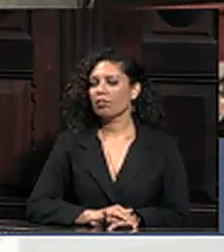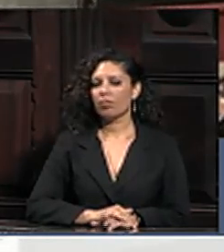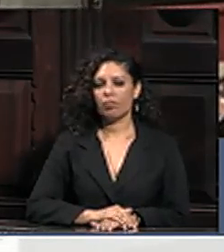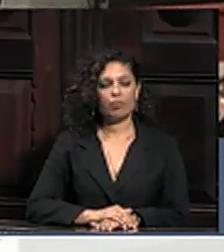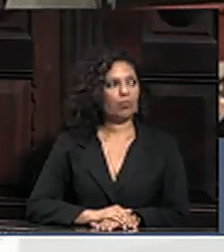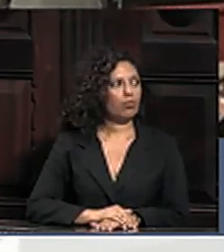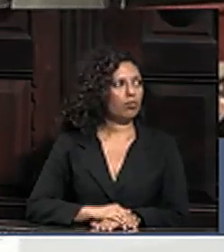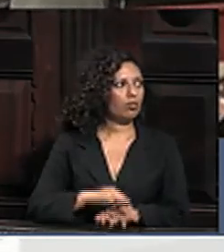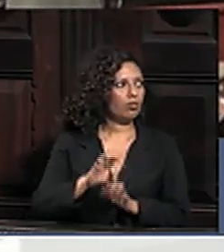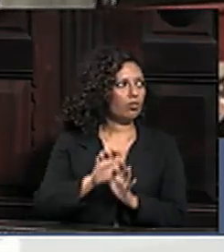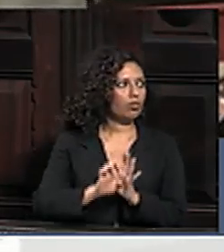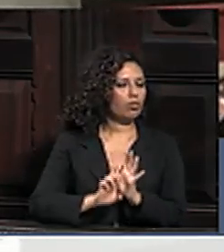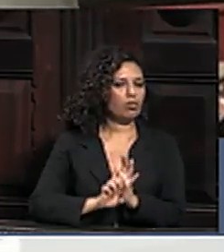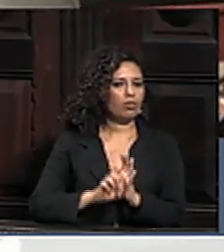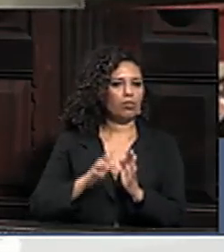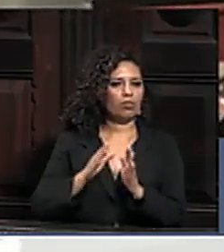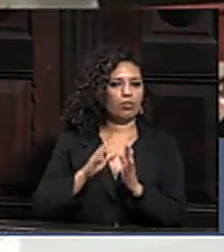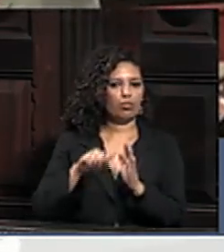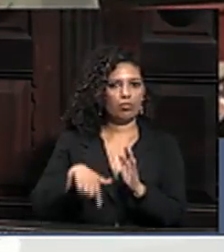As emendas de plenário, deputado.